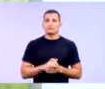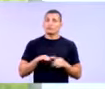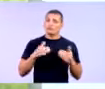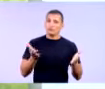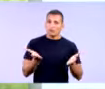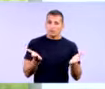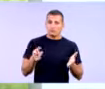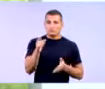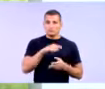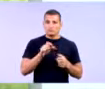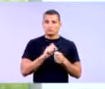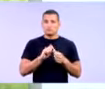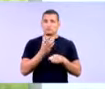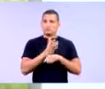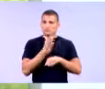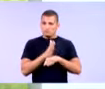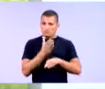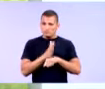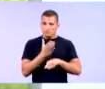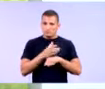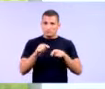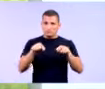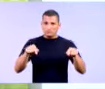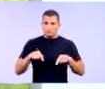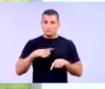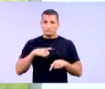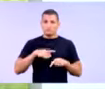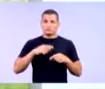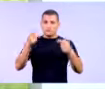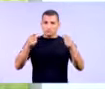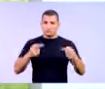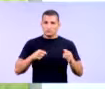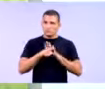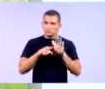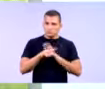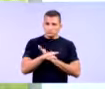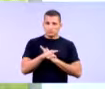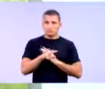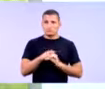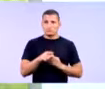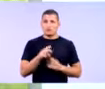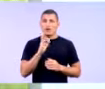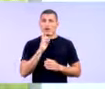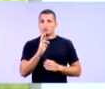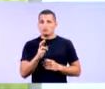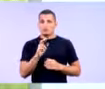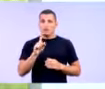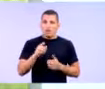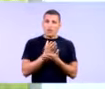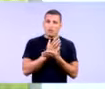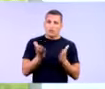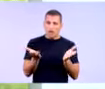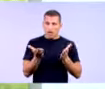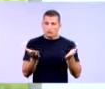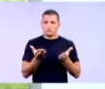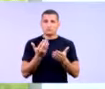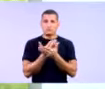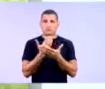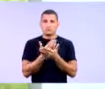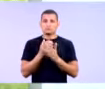irão fazer a atividade de sala, né, com perguntas que as respostas são algumas dadas aqui na teleaula de